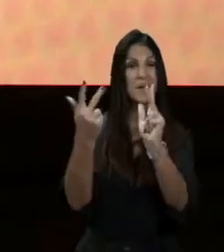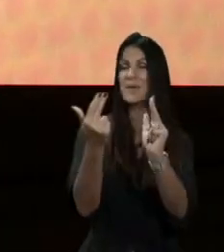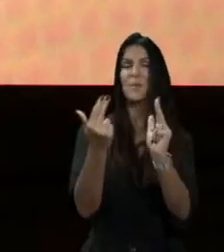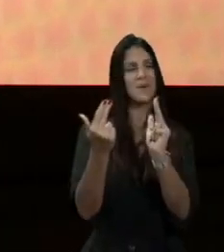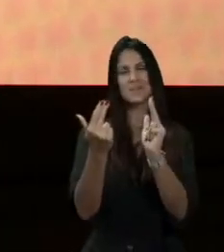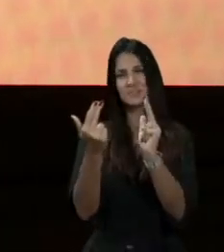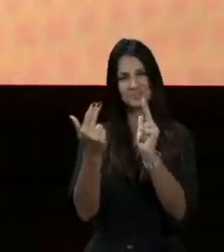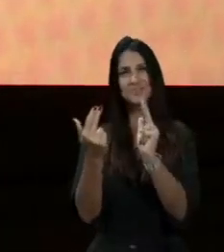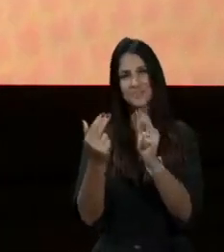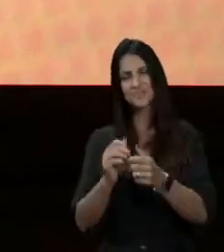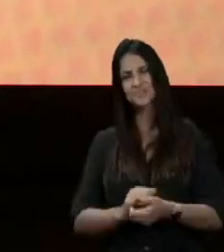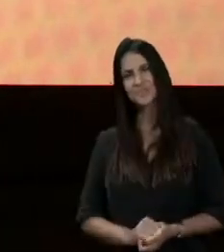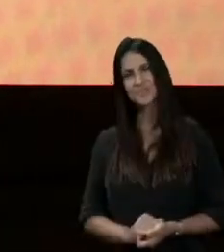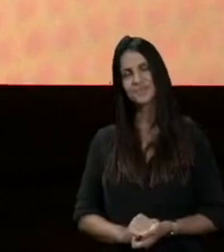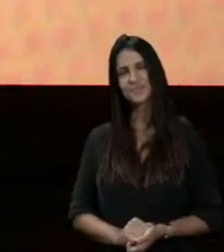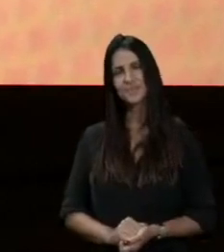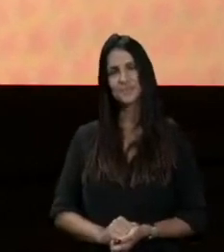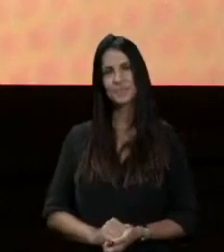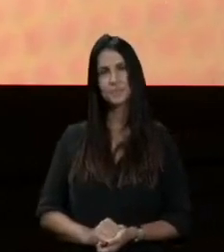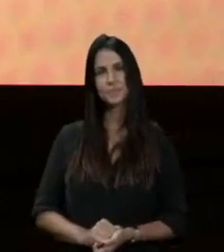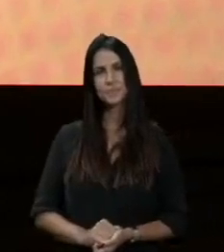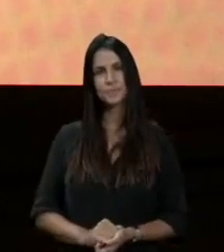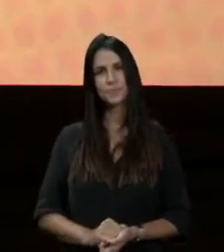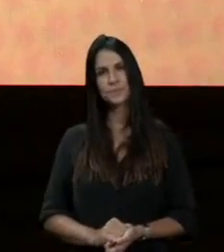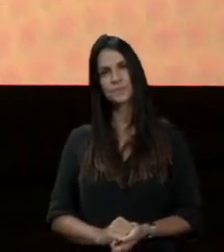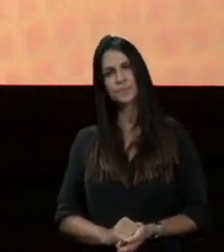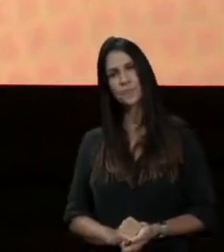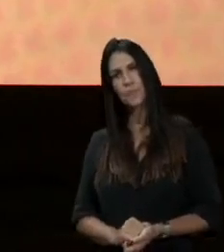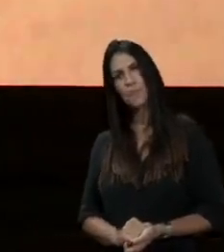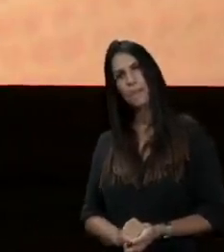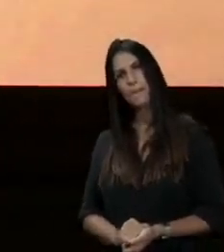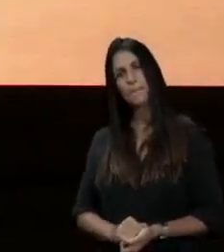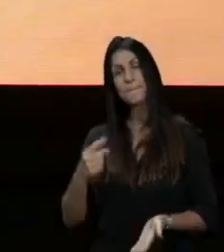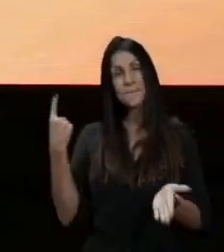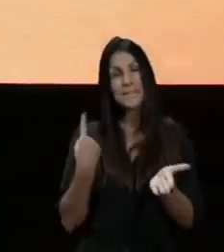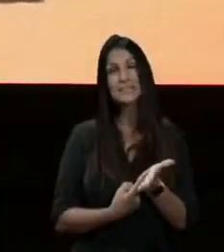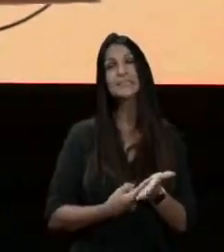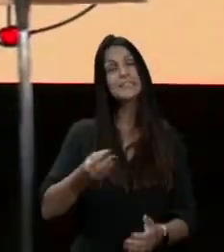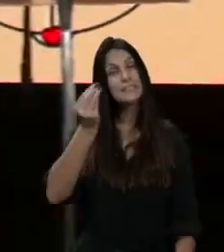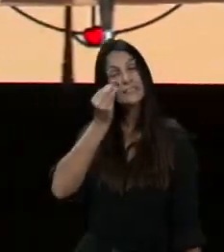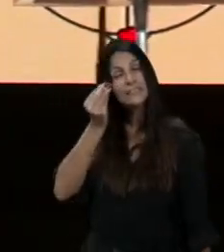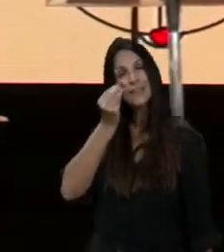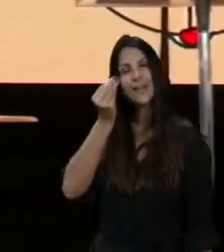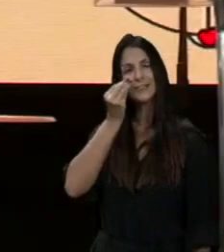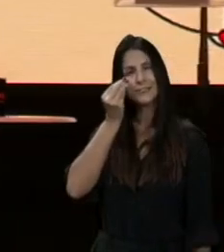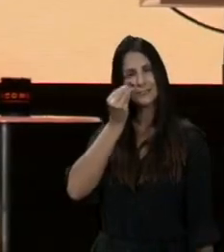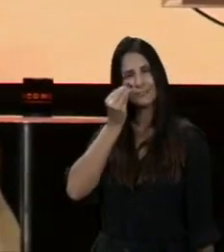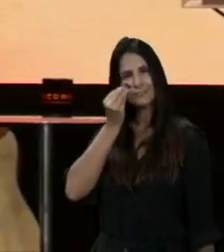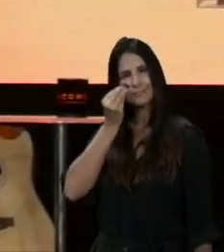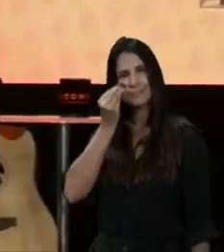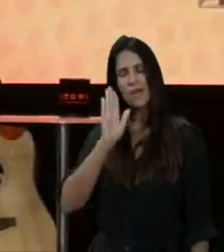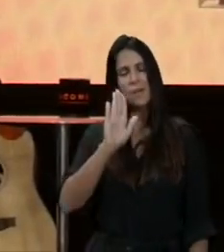ele te ama do mesmo jeito o tempo bom mas tenta que nem você tentou as coisas que você mais queria na